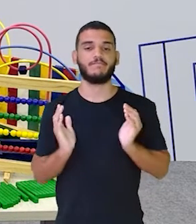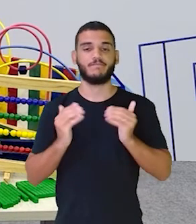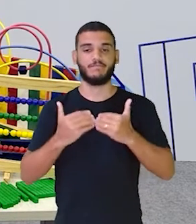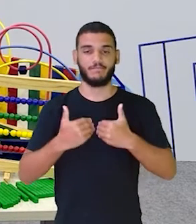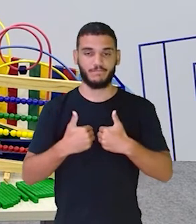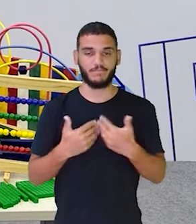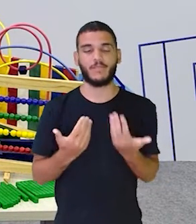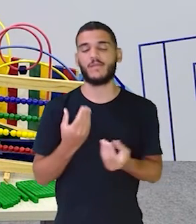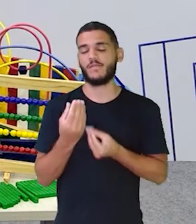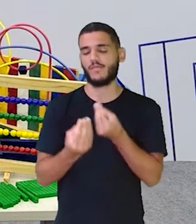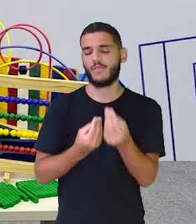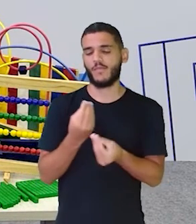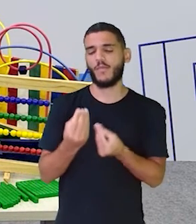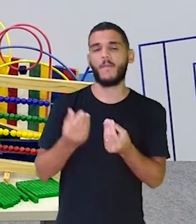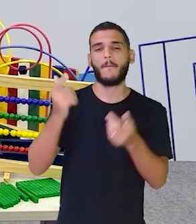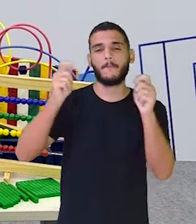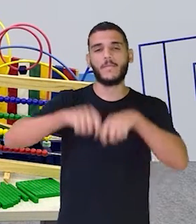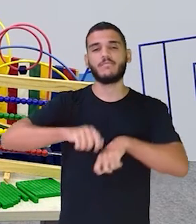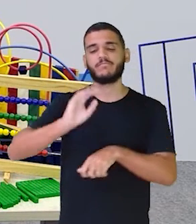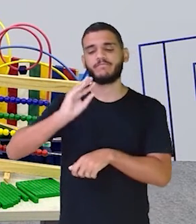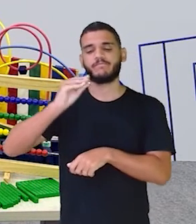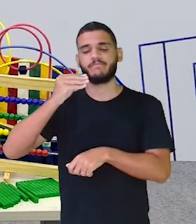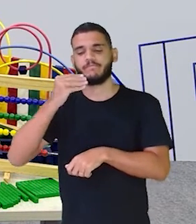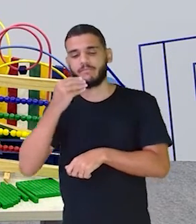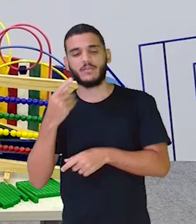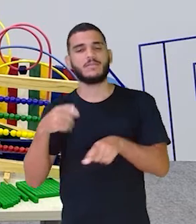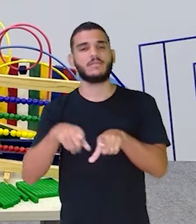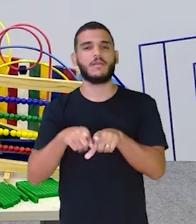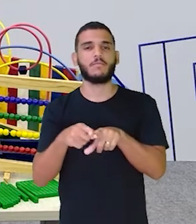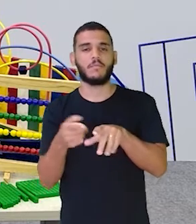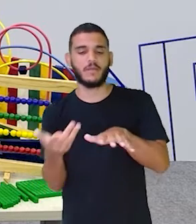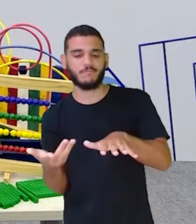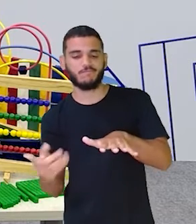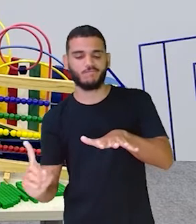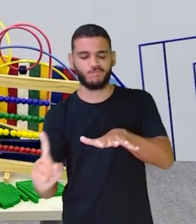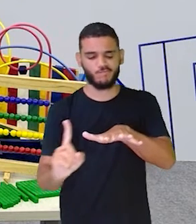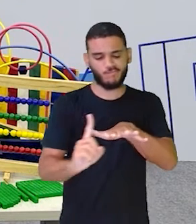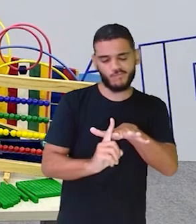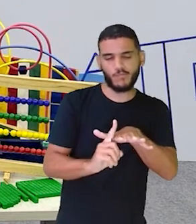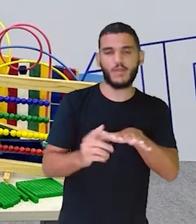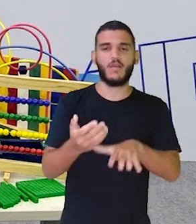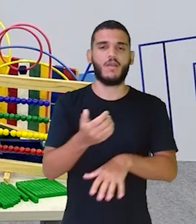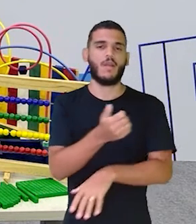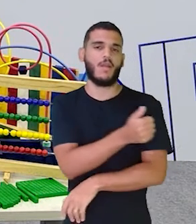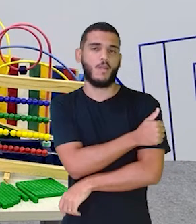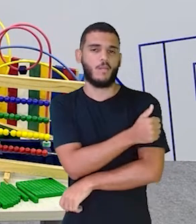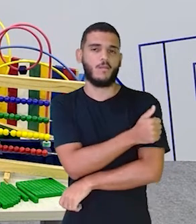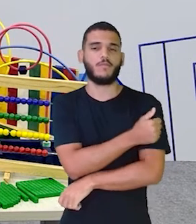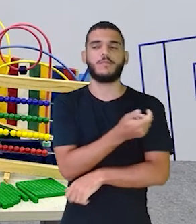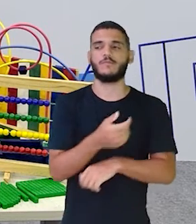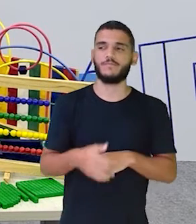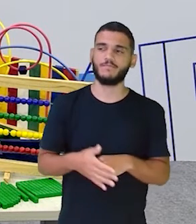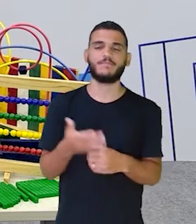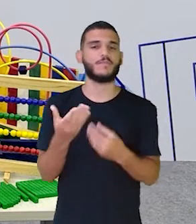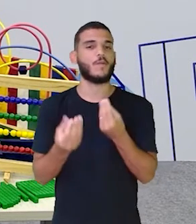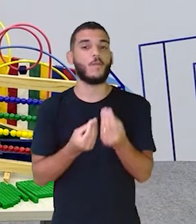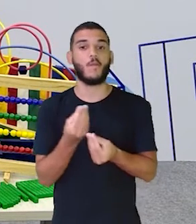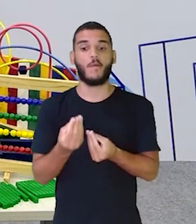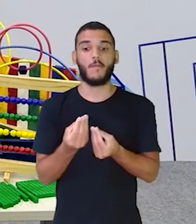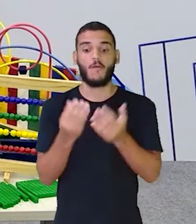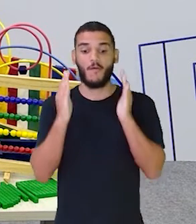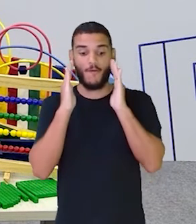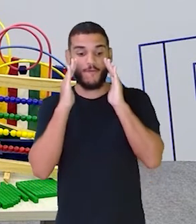é que podemos oportunizar, como é que podemos inserir esse estudante na nossa prática, contemplando